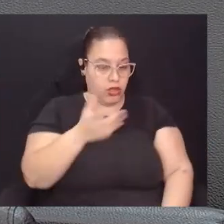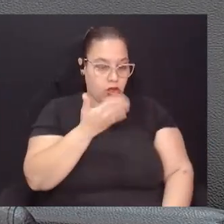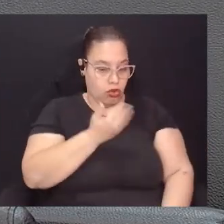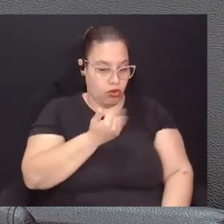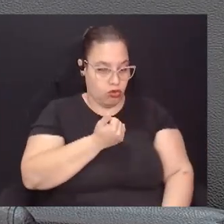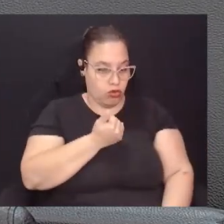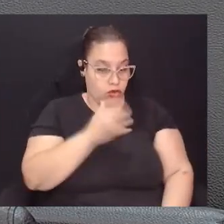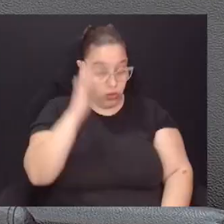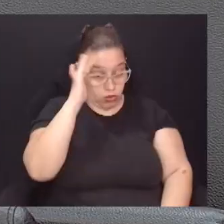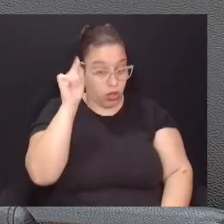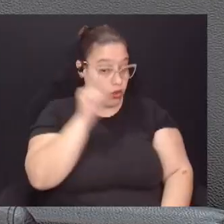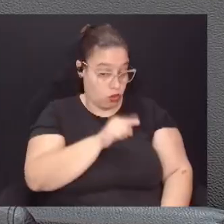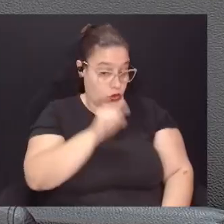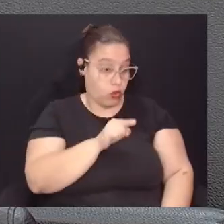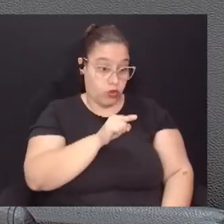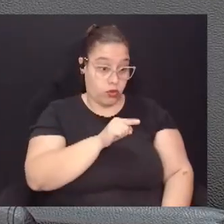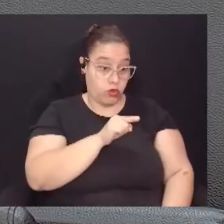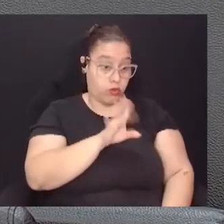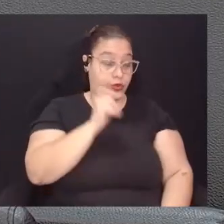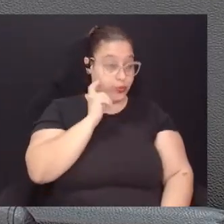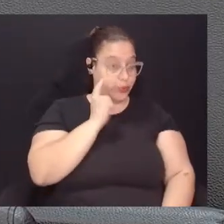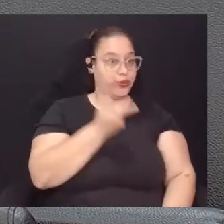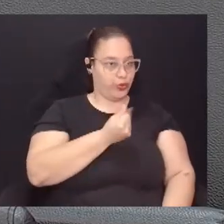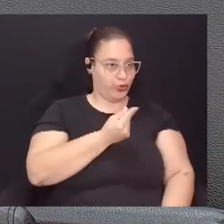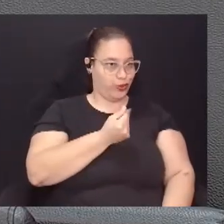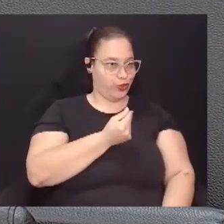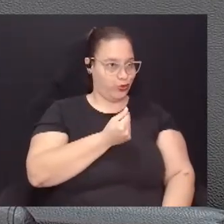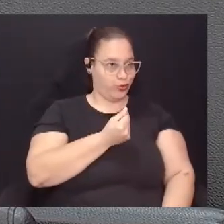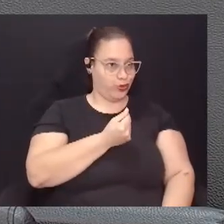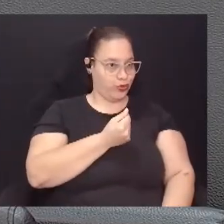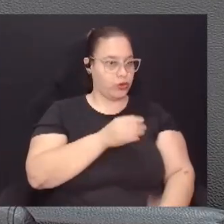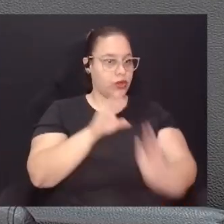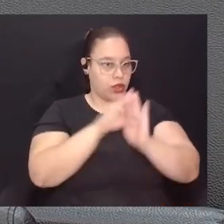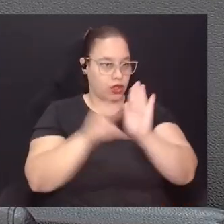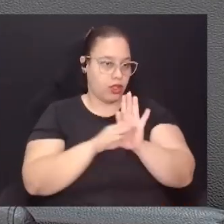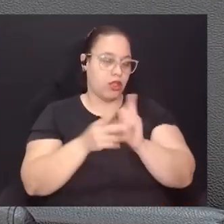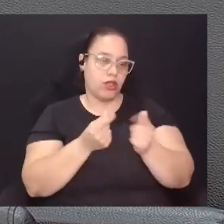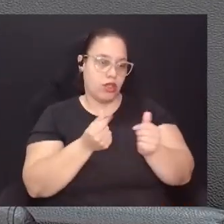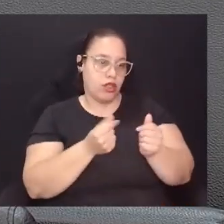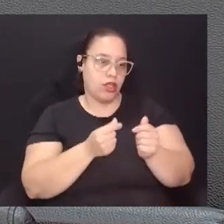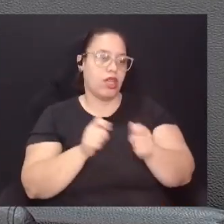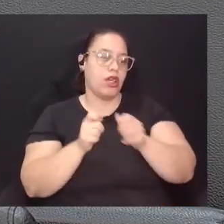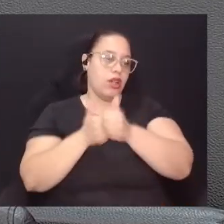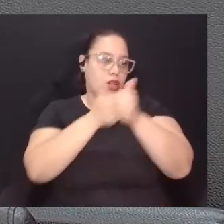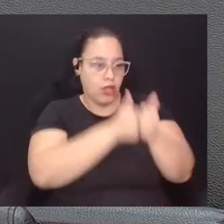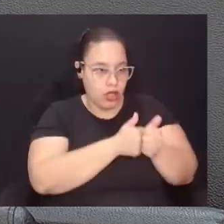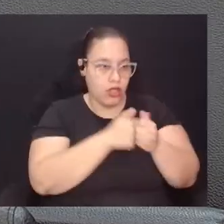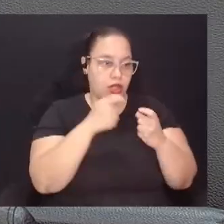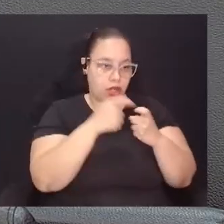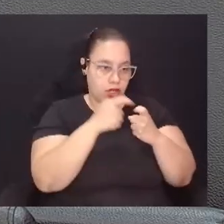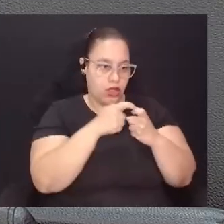o medicamento. Agora, imagina você que está numa situação financeira, está no programa de transferência de renda, está fazendo acompanhamento